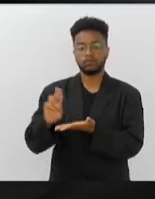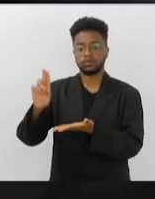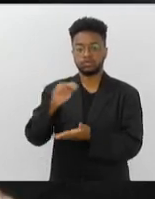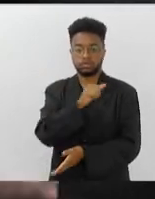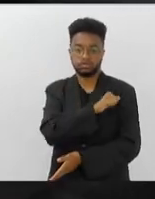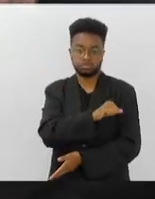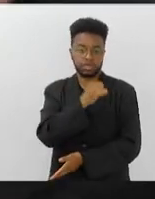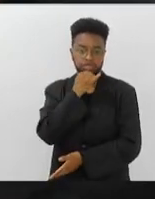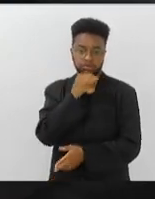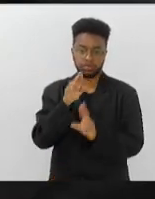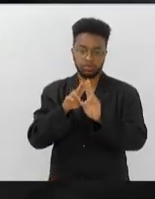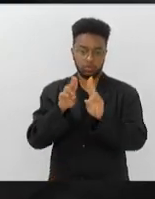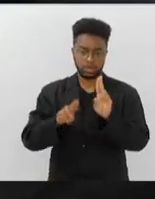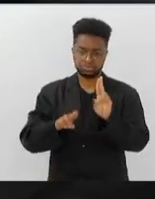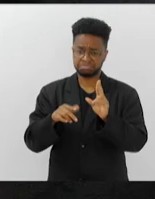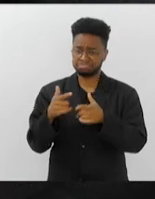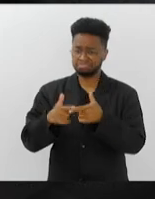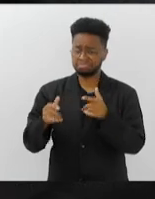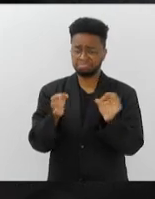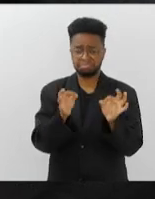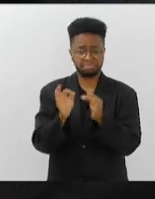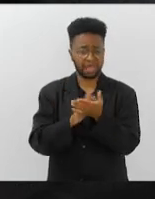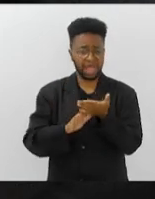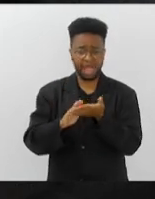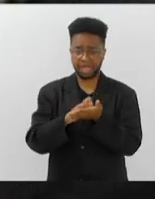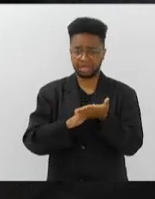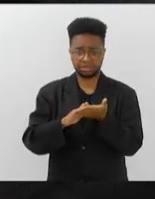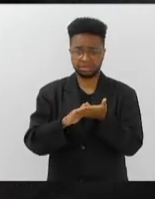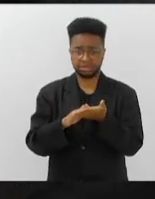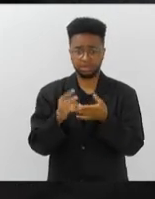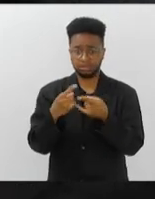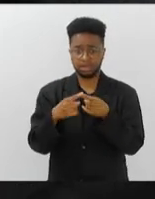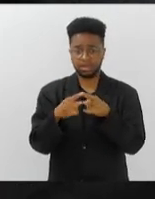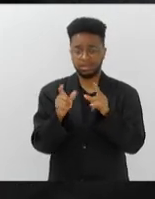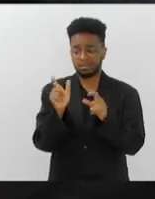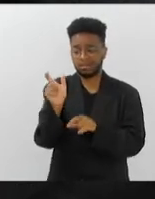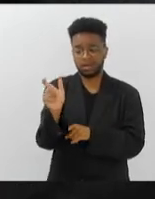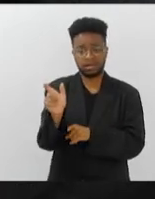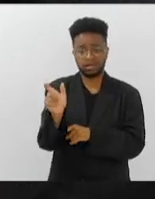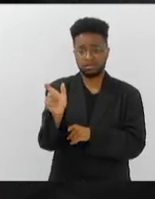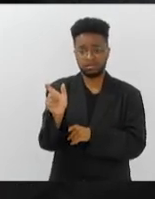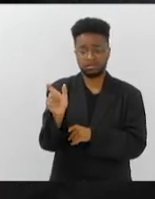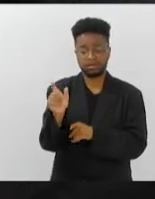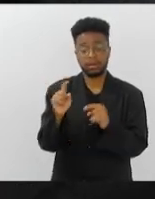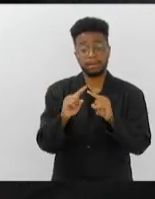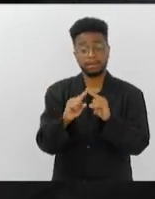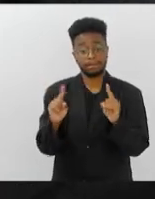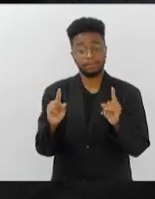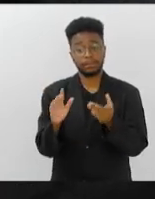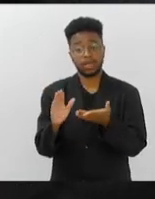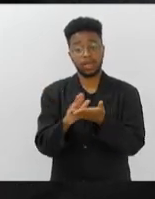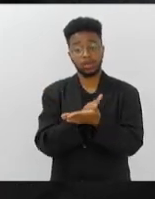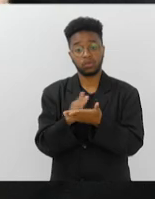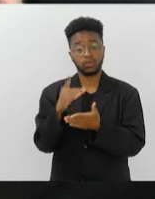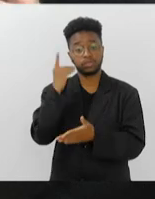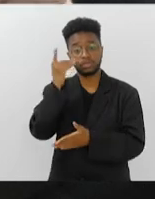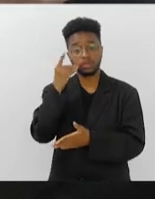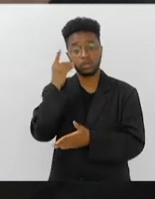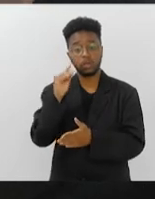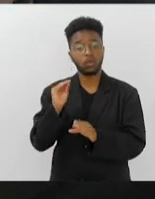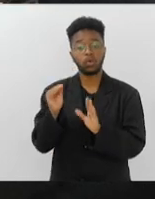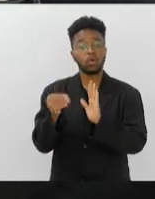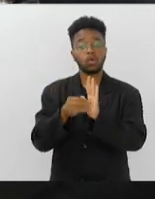Janeiro. Zero de problema, é uma sigla. Mas tem uns deputados, aí bota,